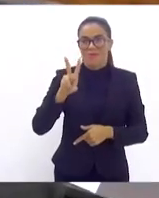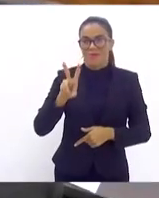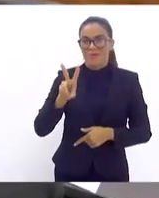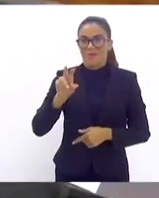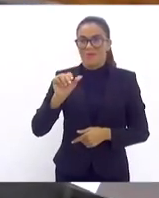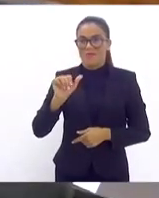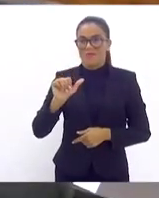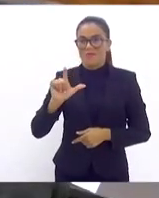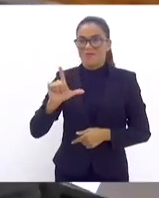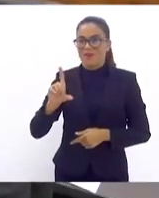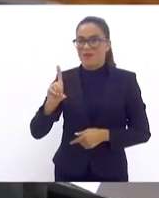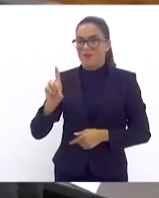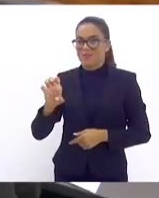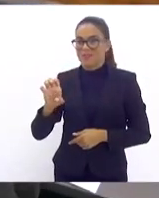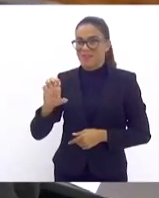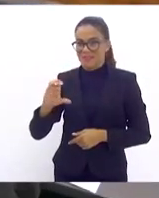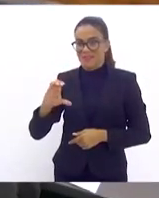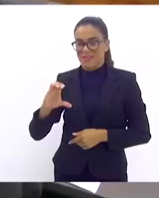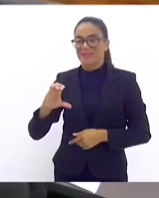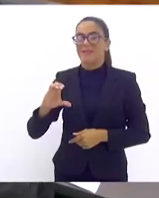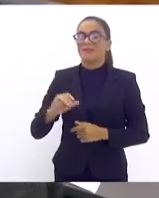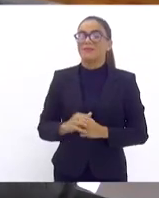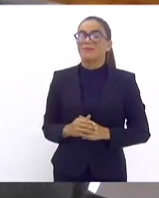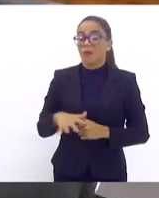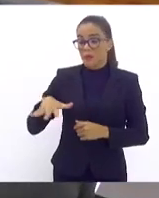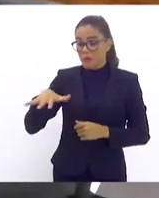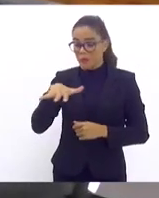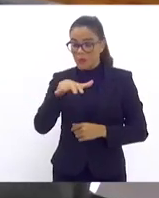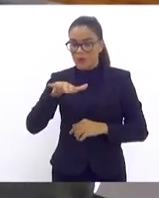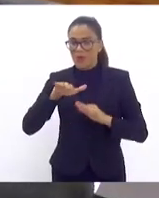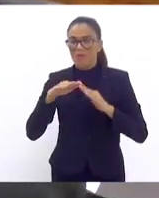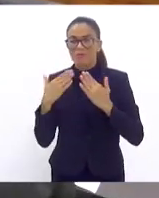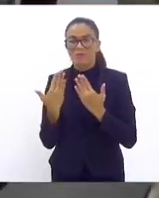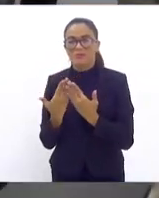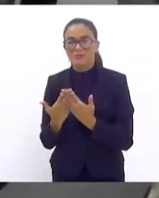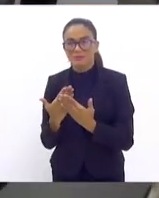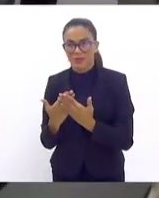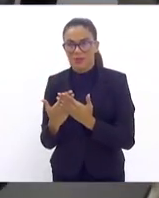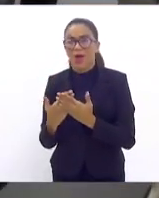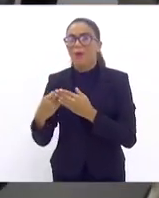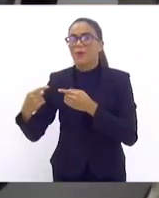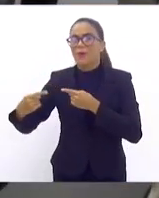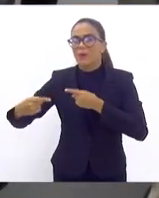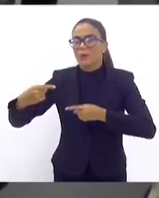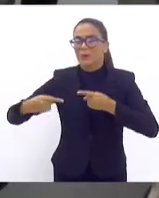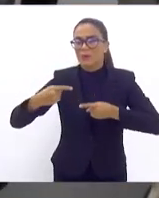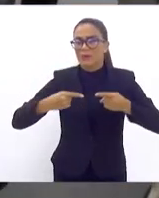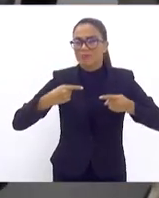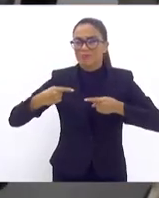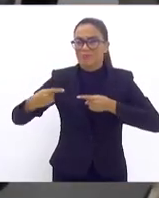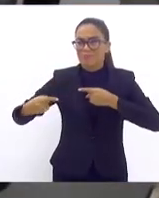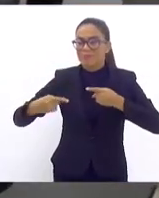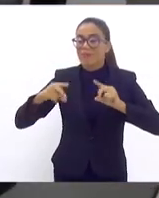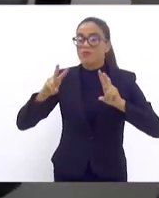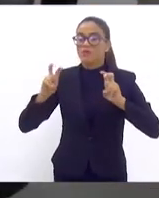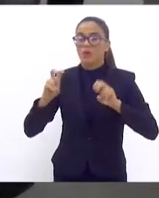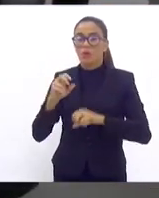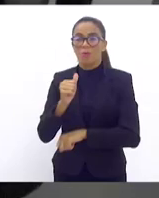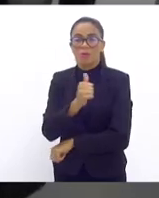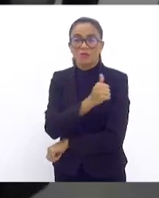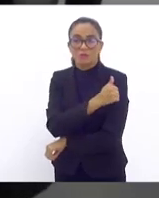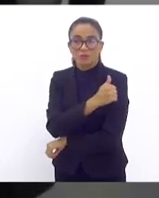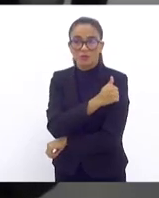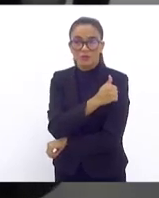né, no âmbito, especialmente no âmbito escolar, um debate sobre estudantes que têm